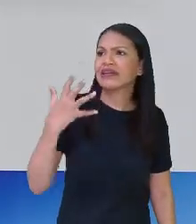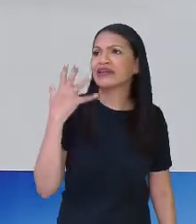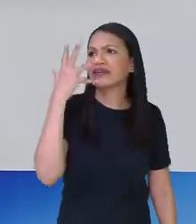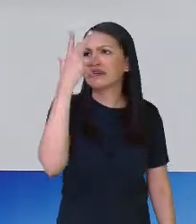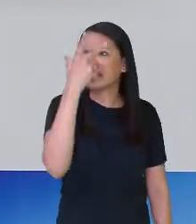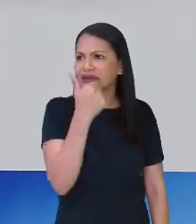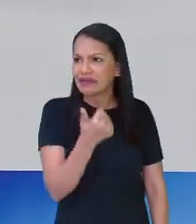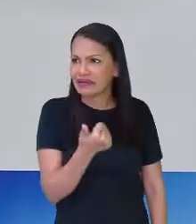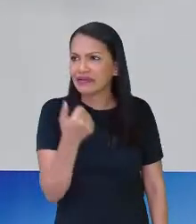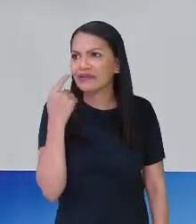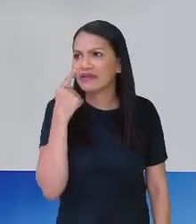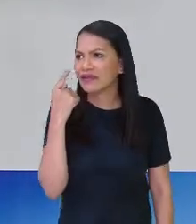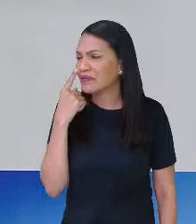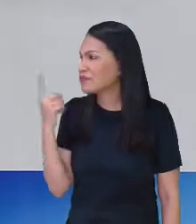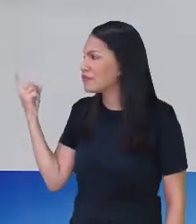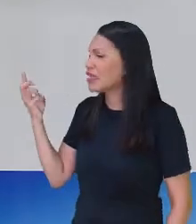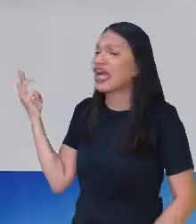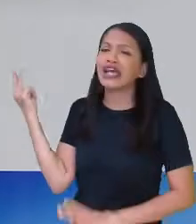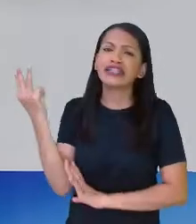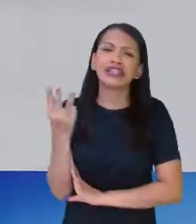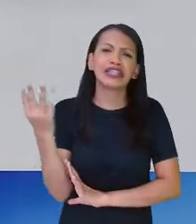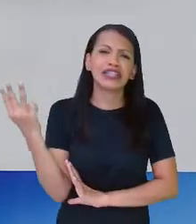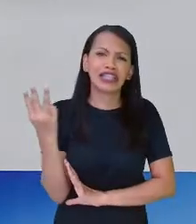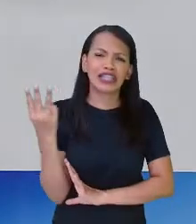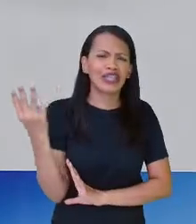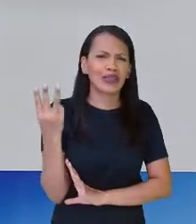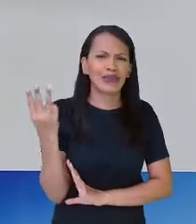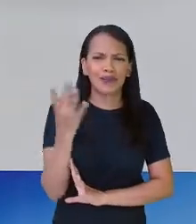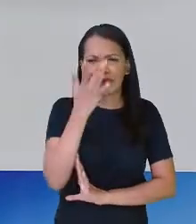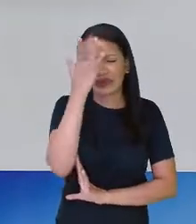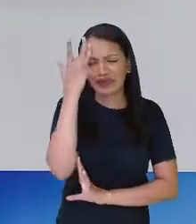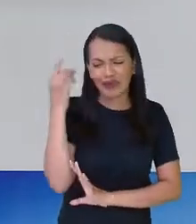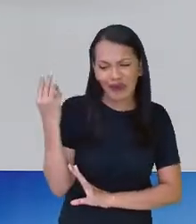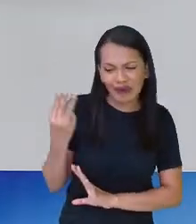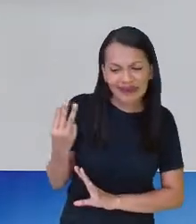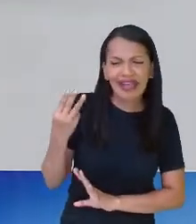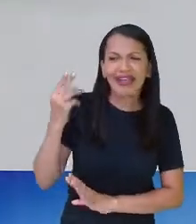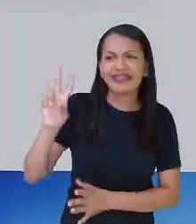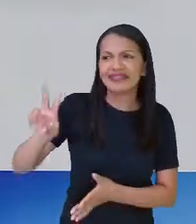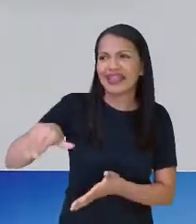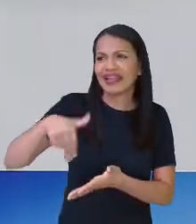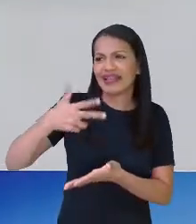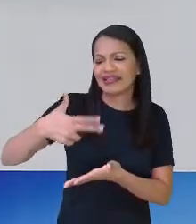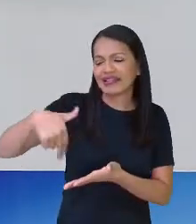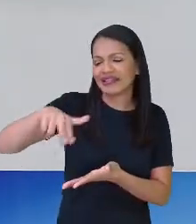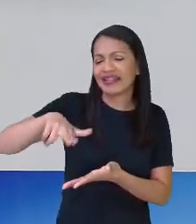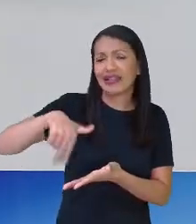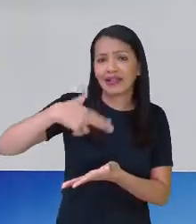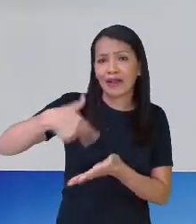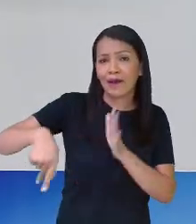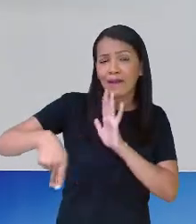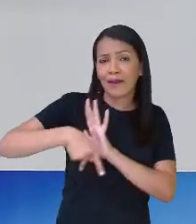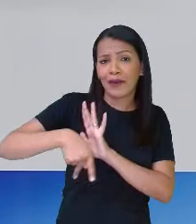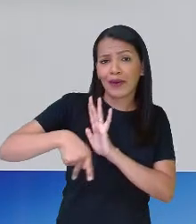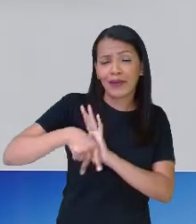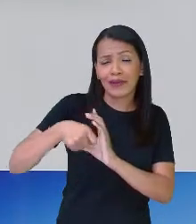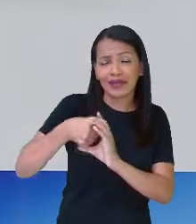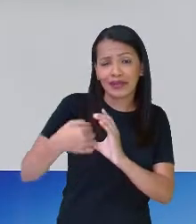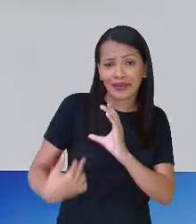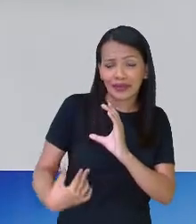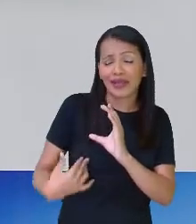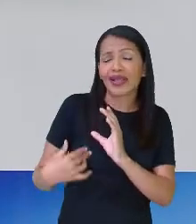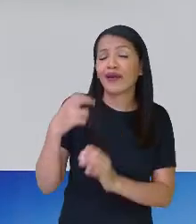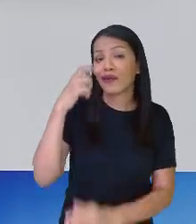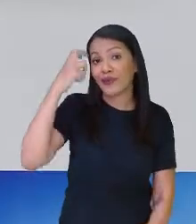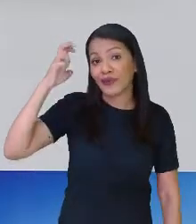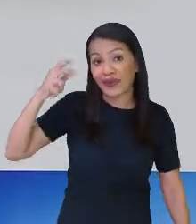casal um trio de senhores que estão ali, dançando um modelo de uma dança típica da cultura afro,